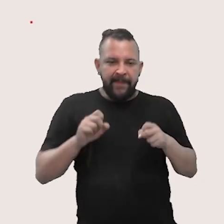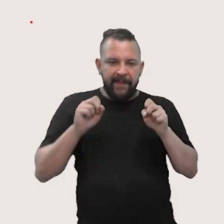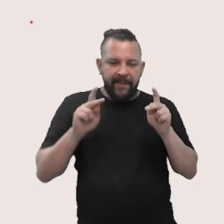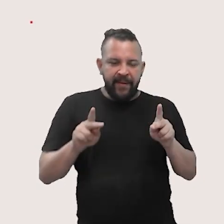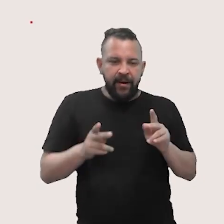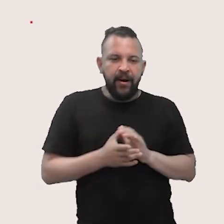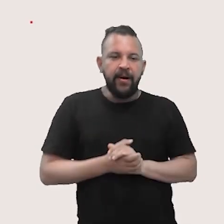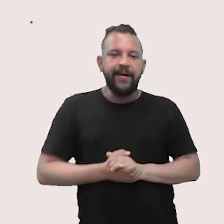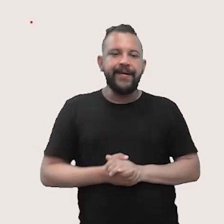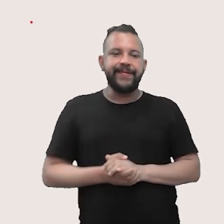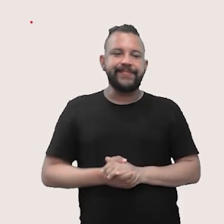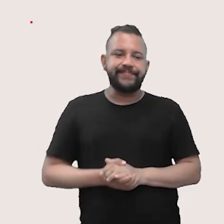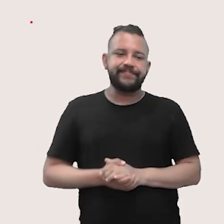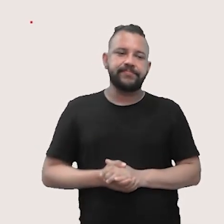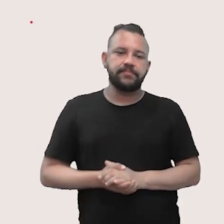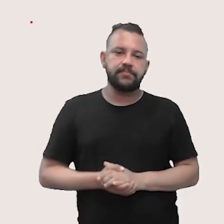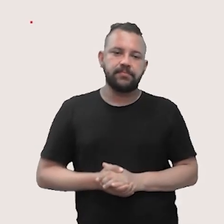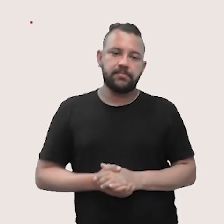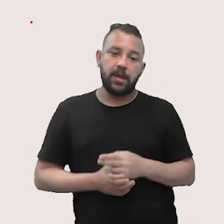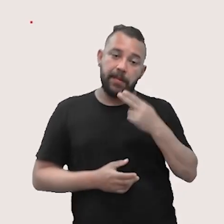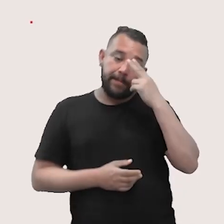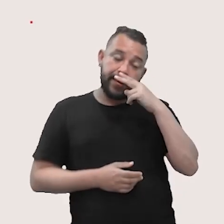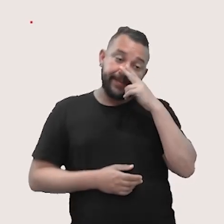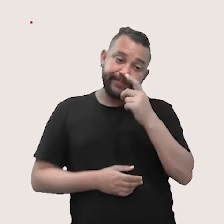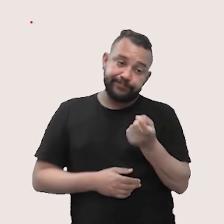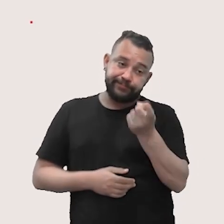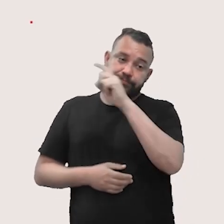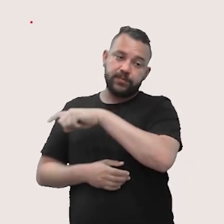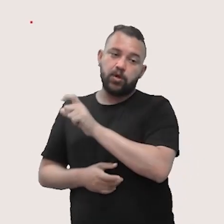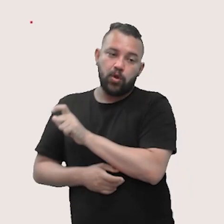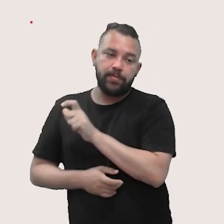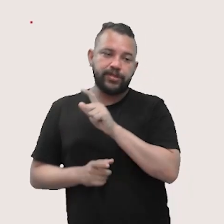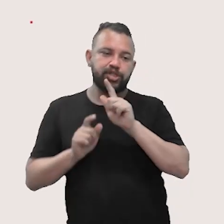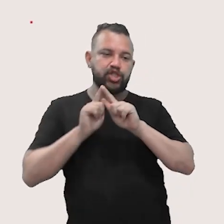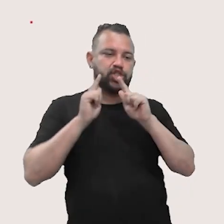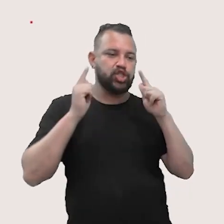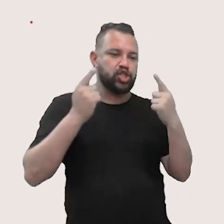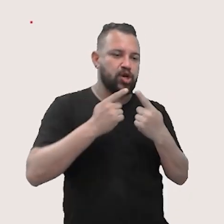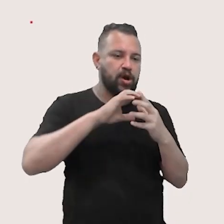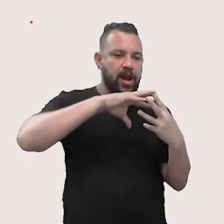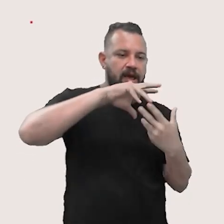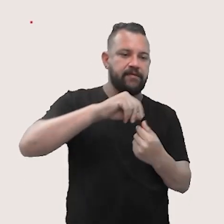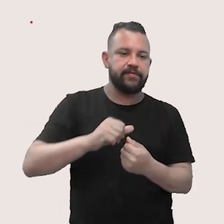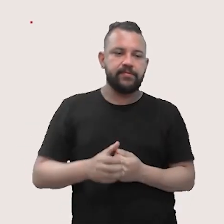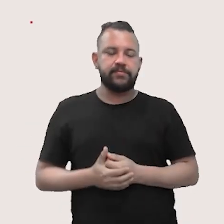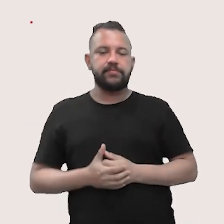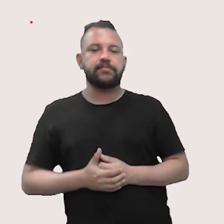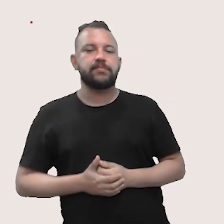Certo? Que é a mesma coisa da variação geográfica.